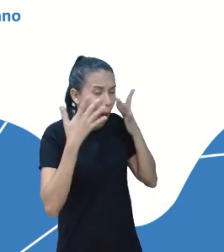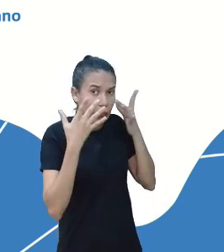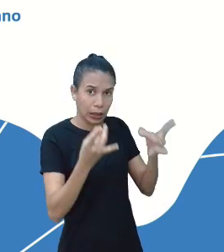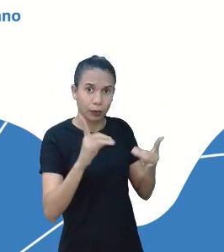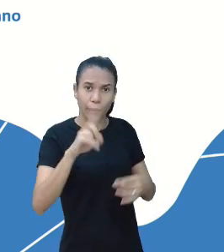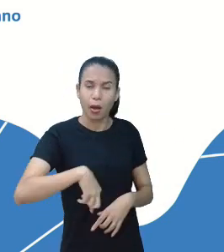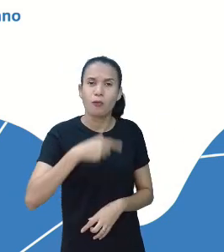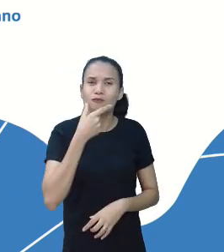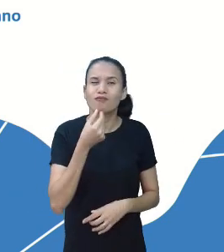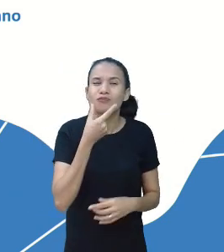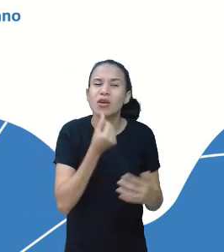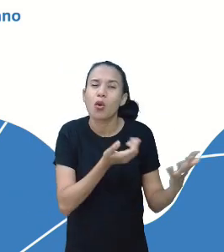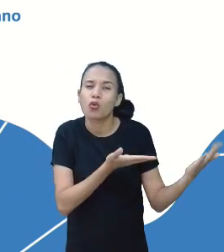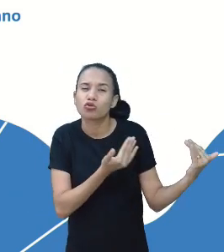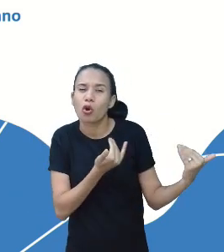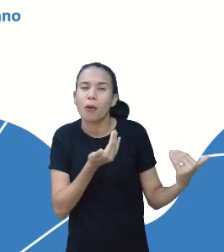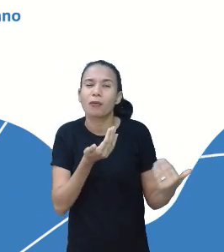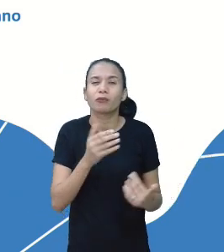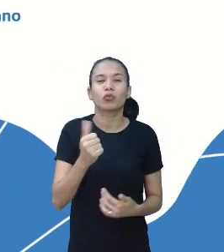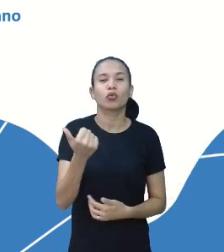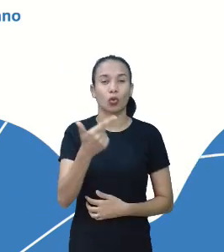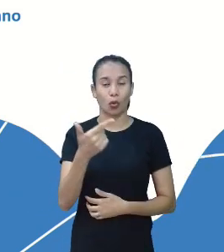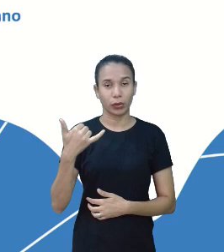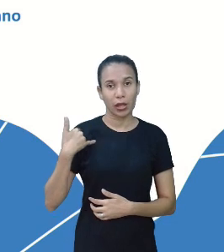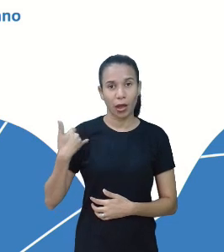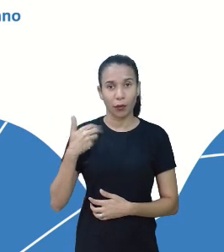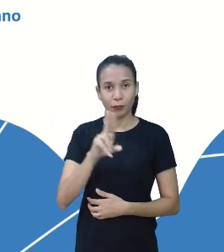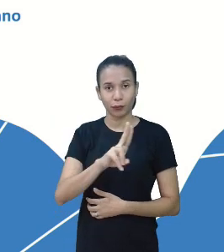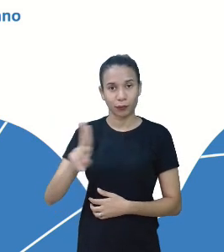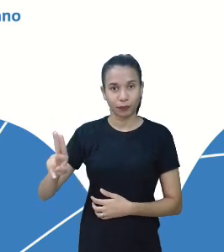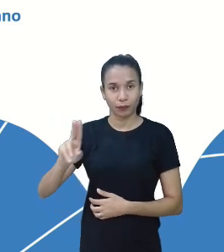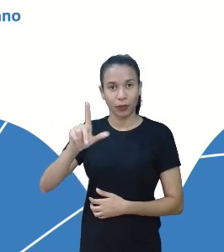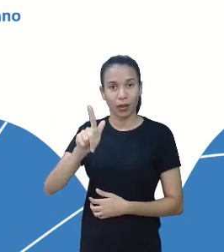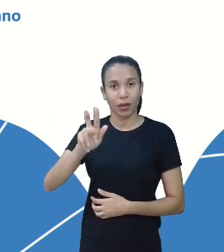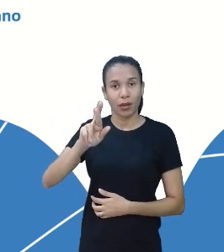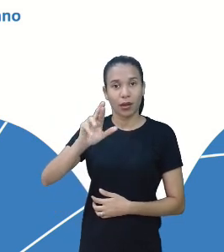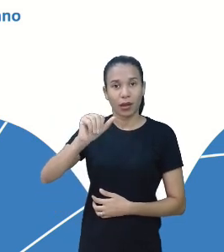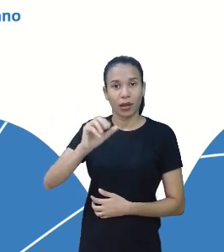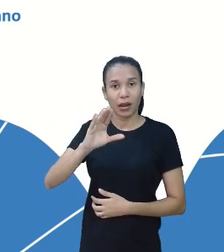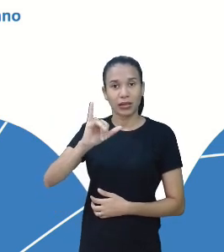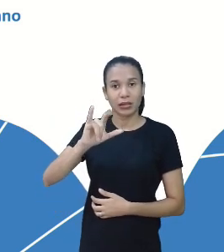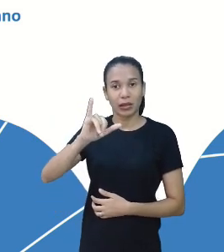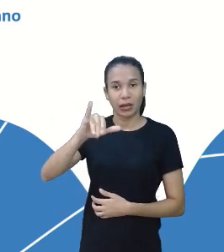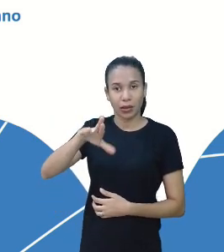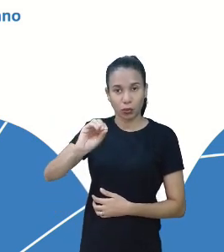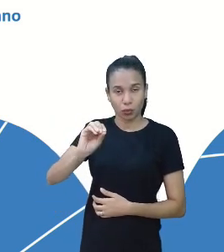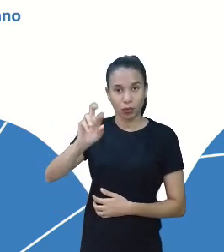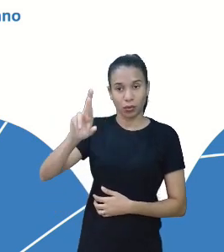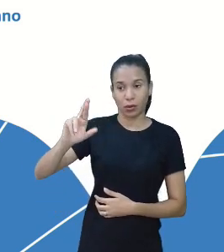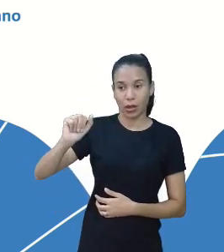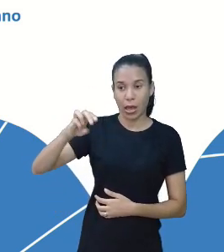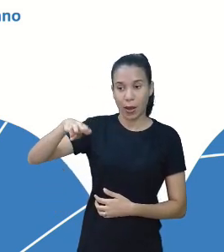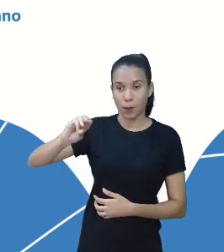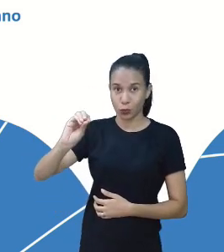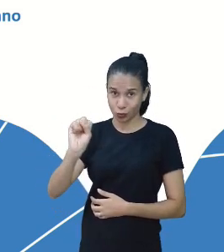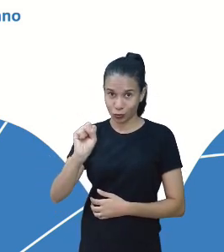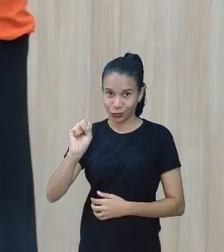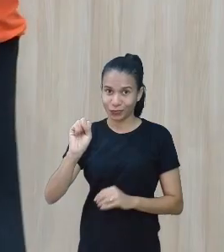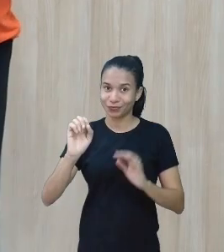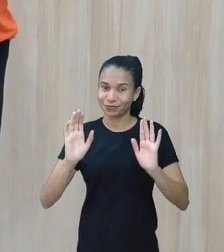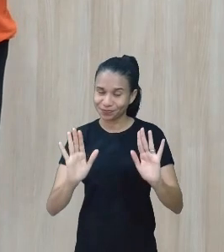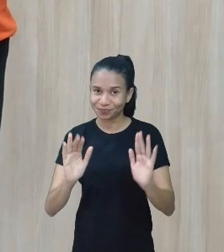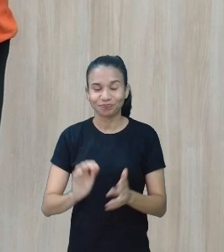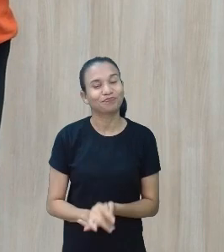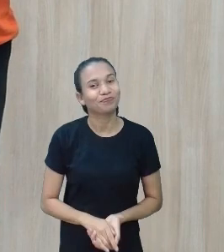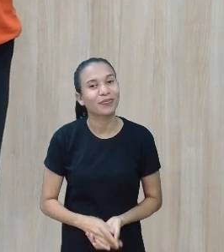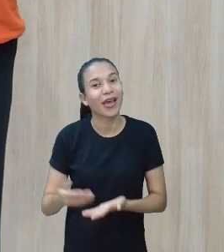era um rapazote de 12 anos, chamado Graciliano Ramos. Antes de nós